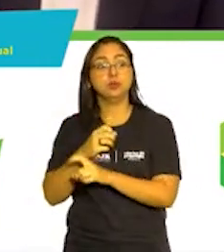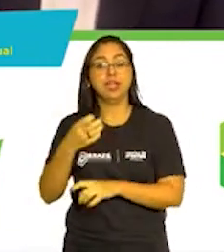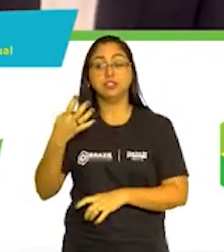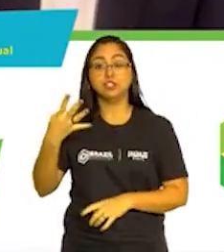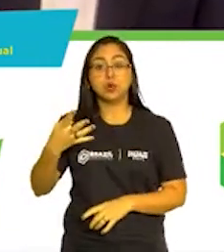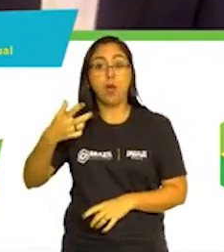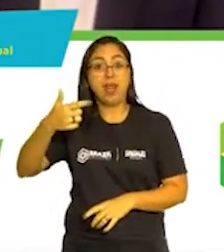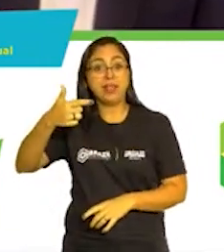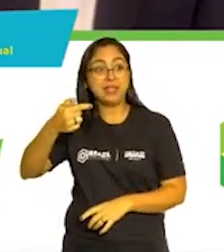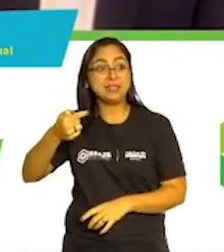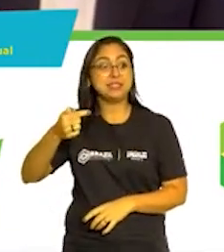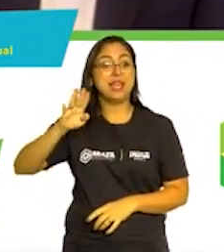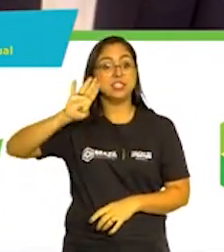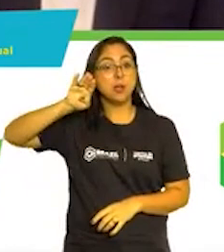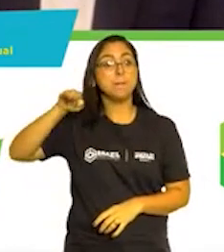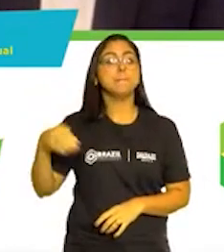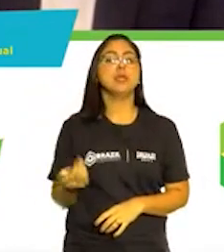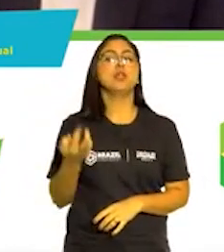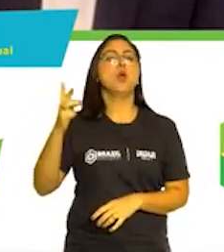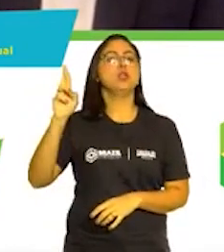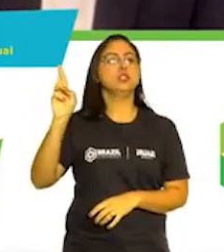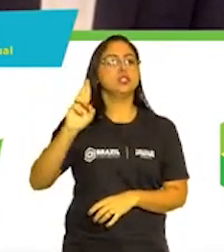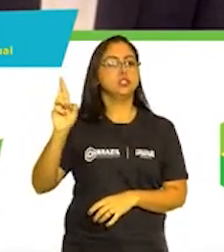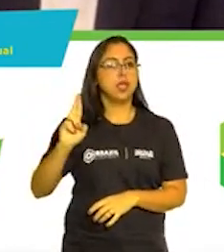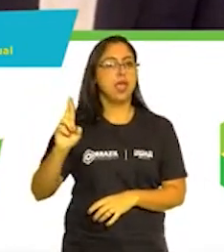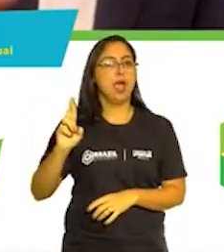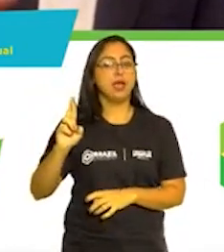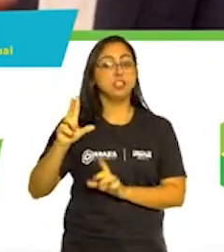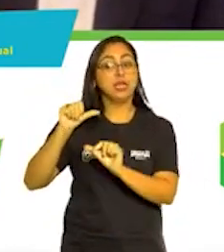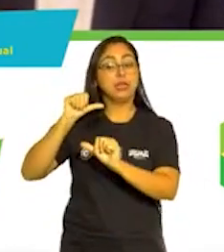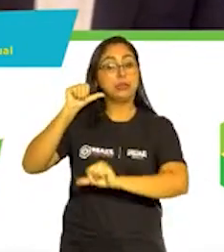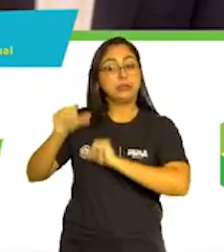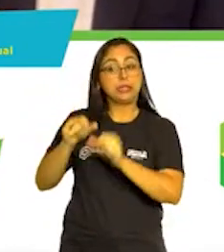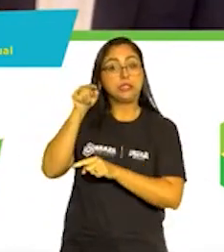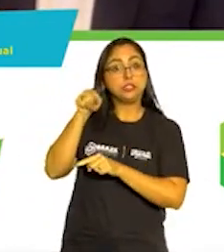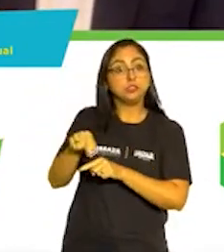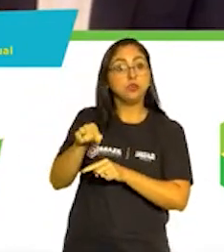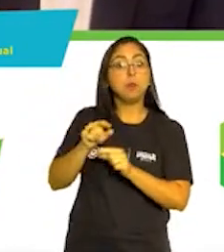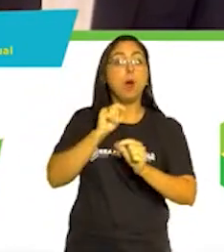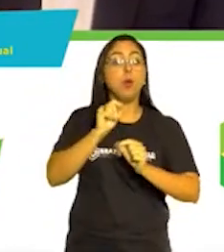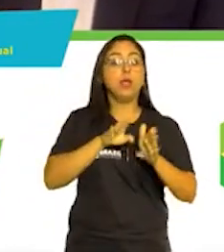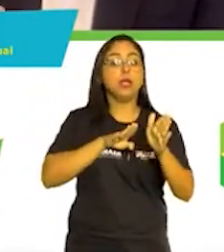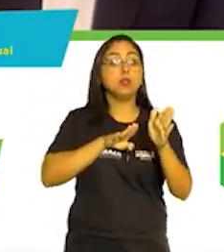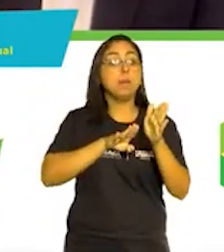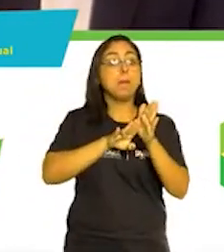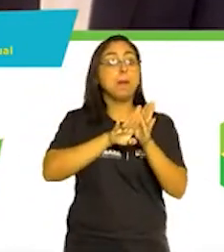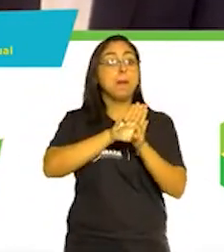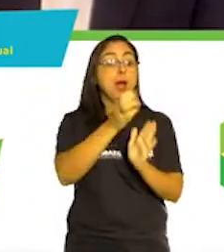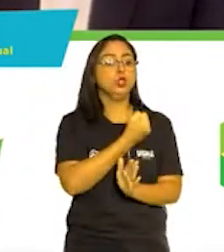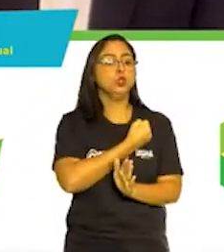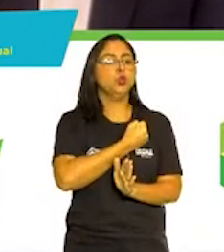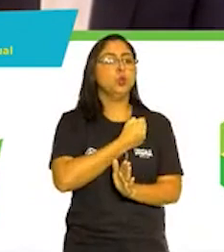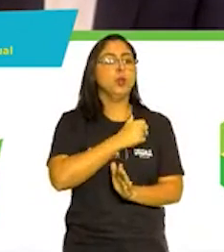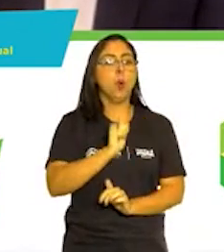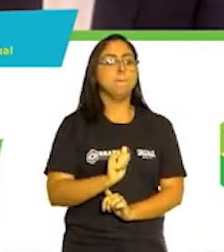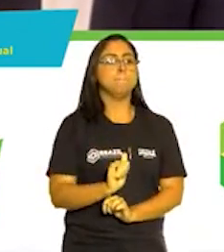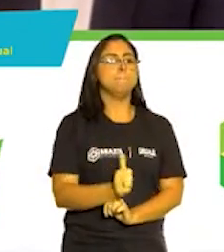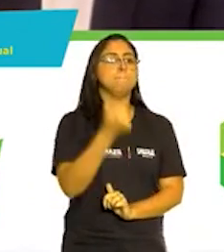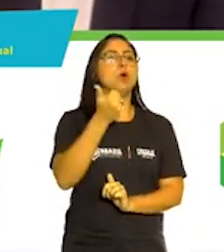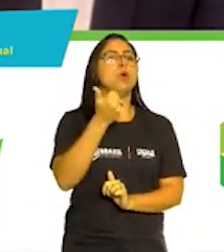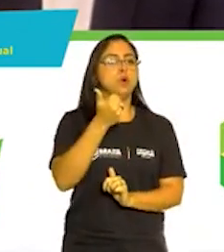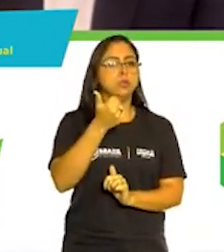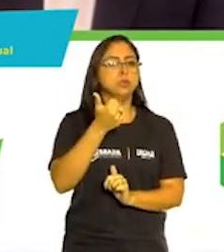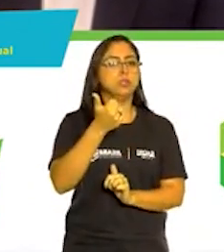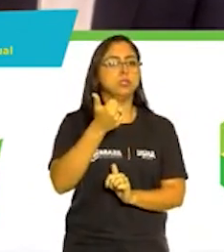que transformar esse buraco de 247 bilhões em um superávit, um número positivo de mais ou menos a mesma magnitude, um